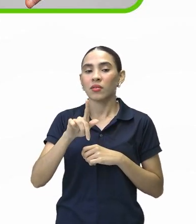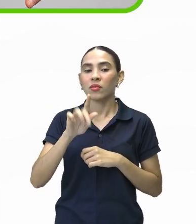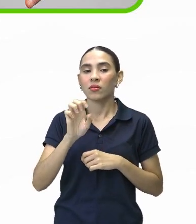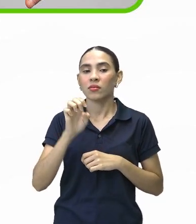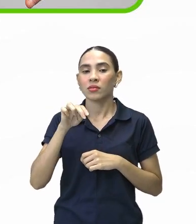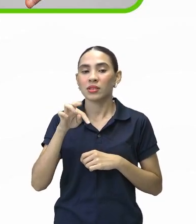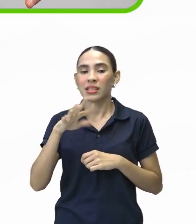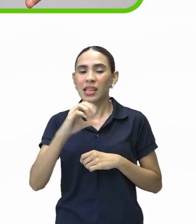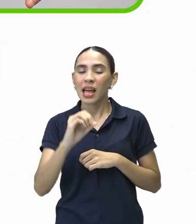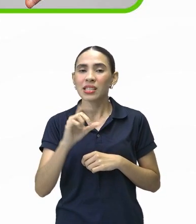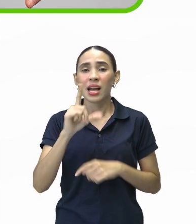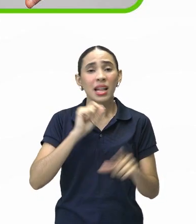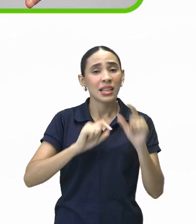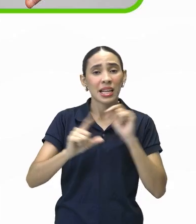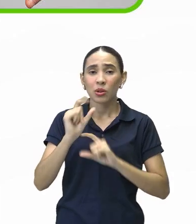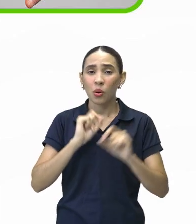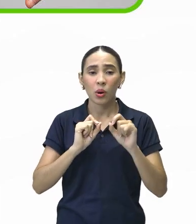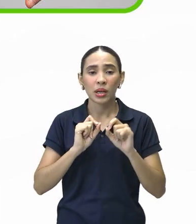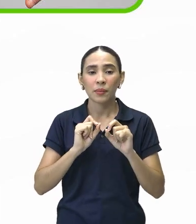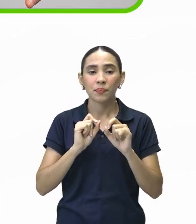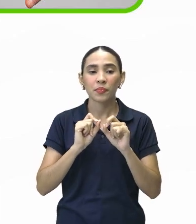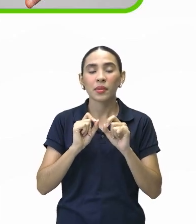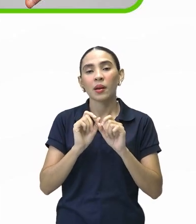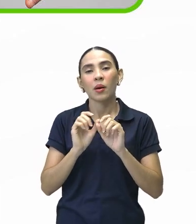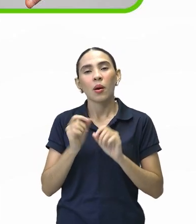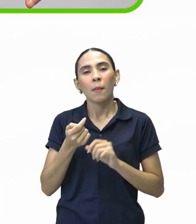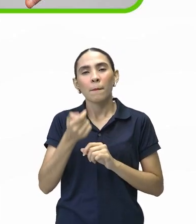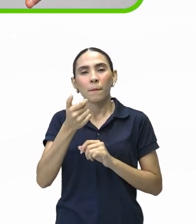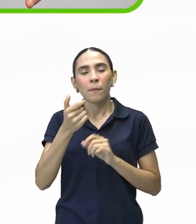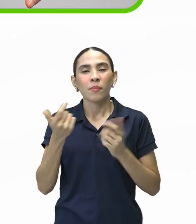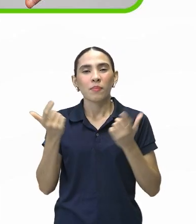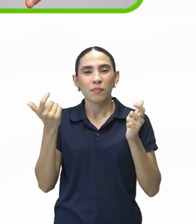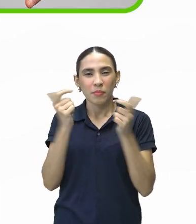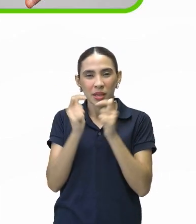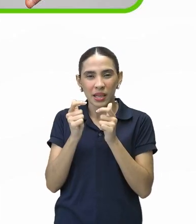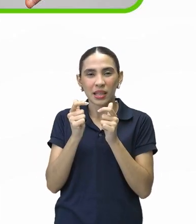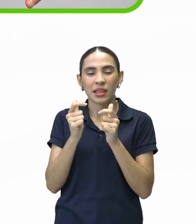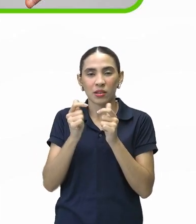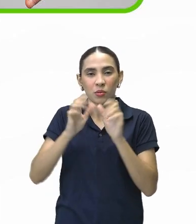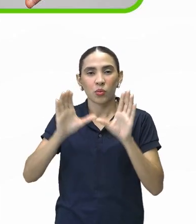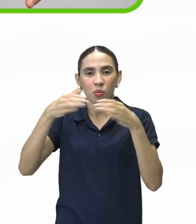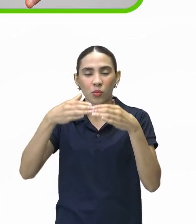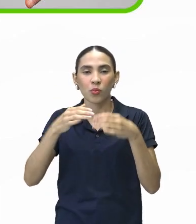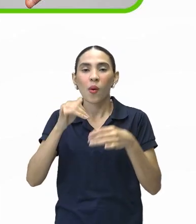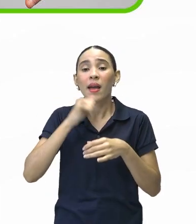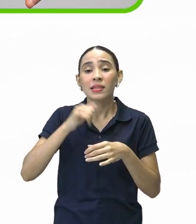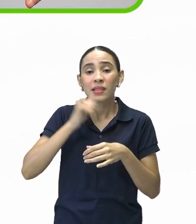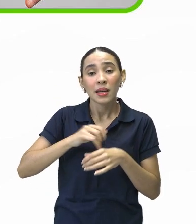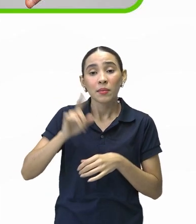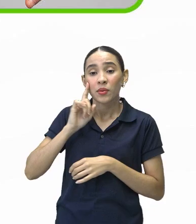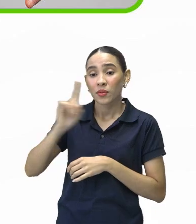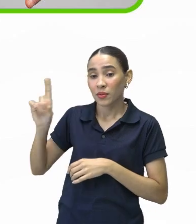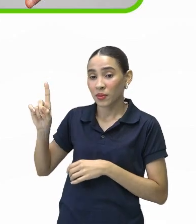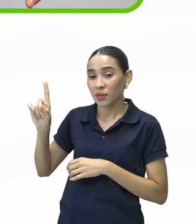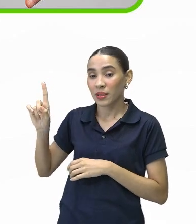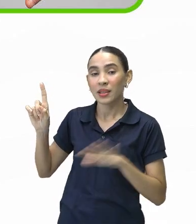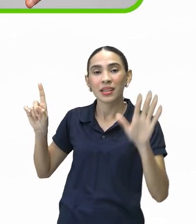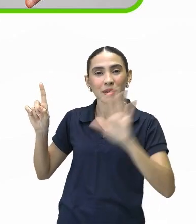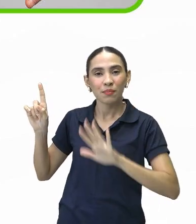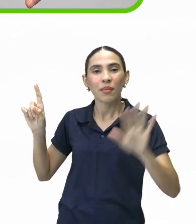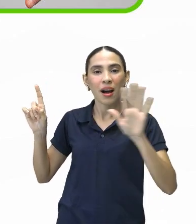forma aleatória, né? Em pequenas populações. Um exemplo é que vocês estão vendo aí essa imagem, né?